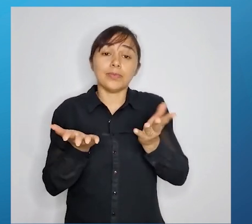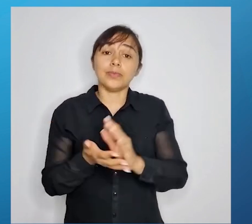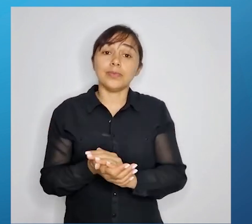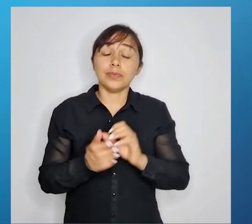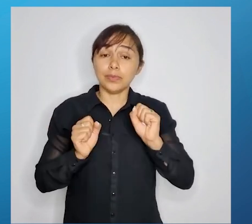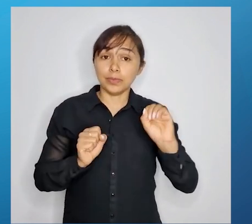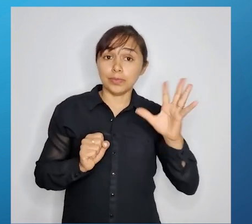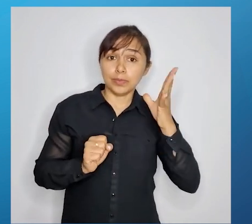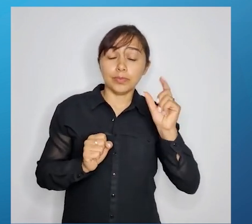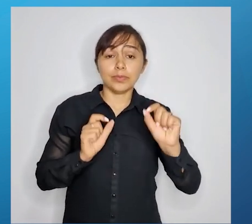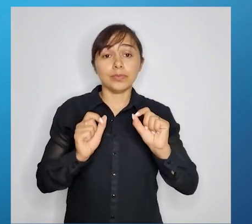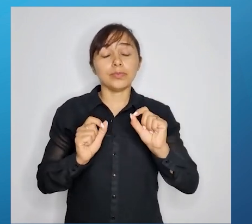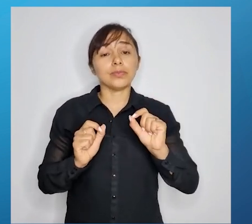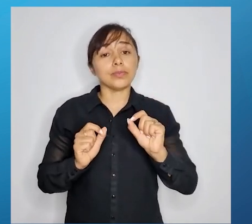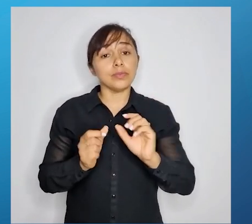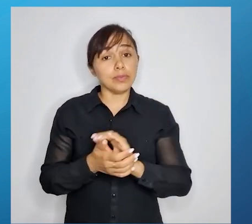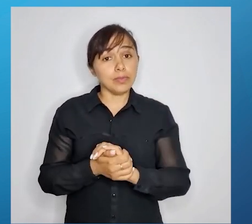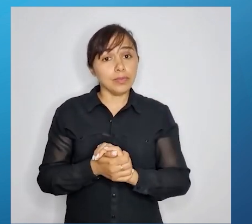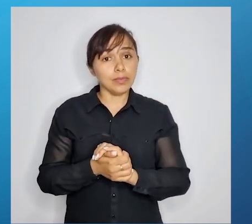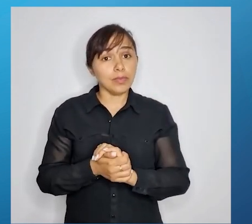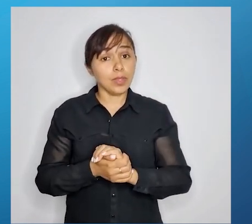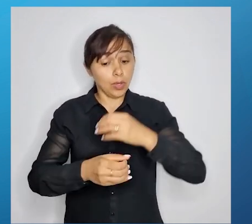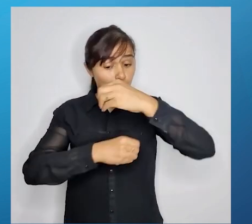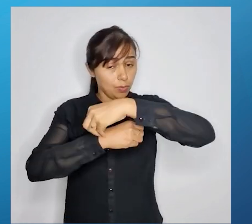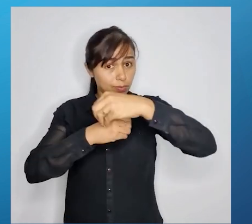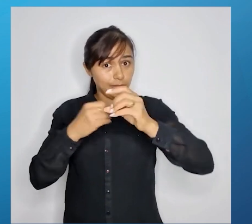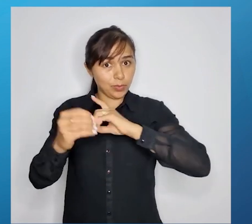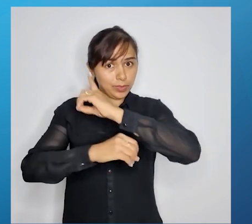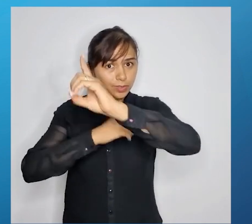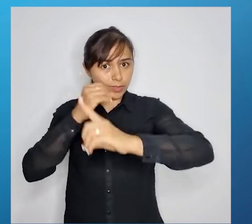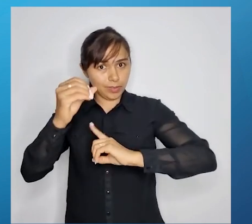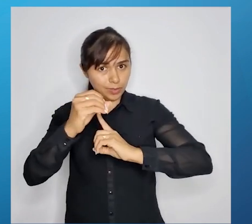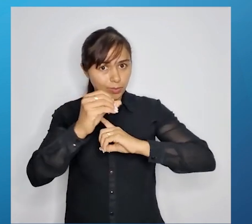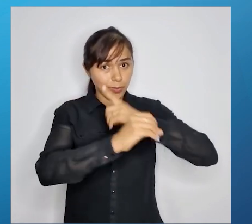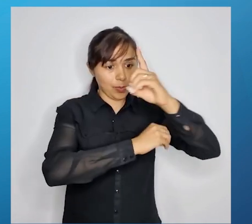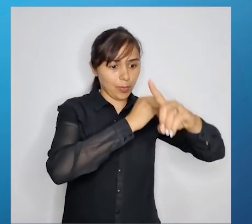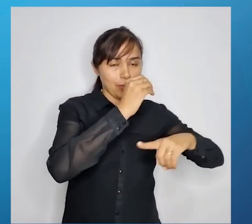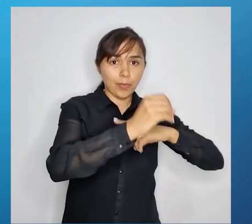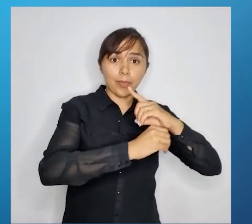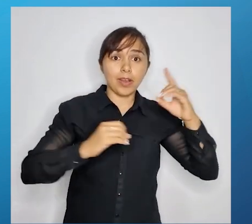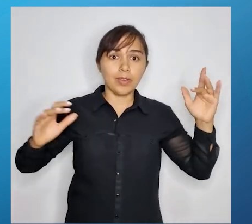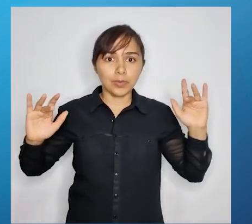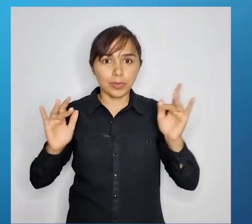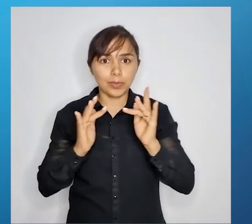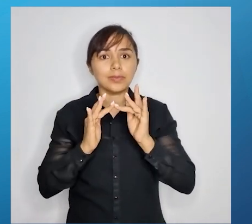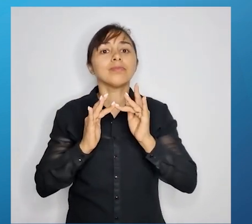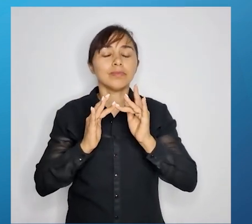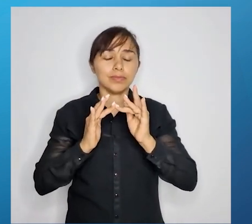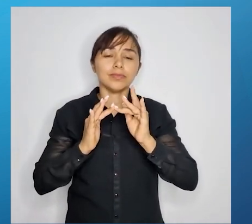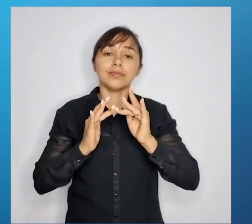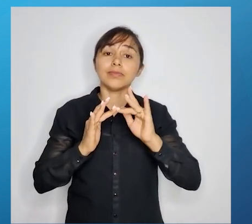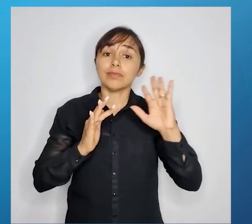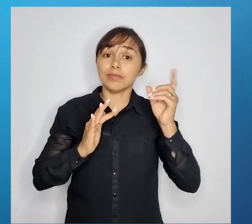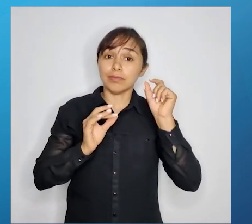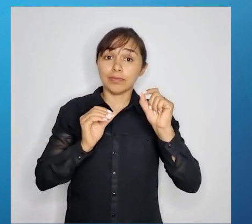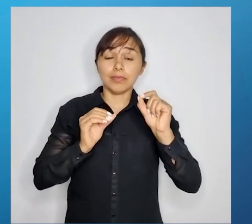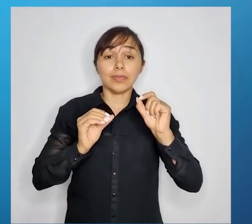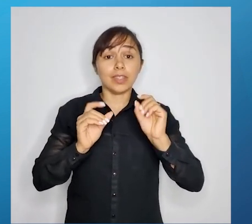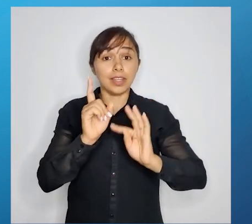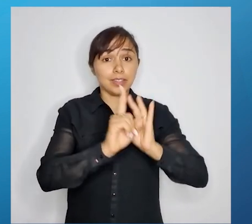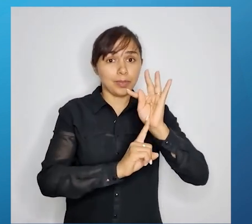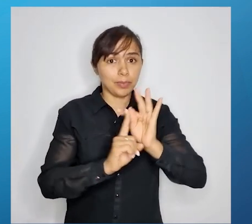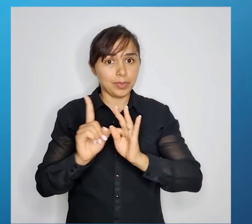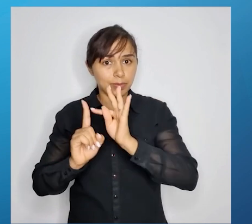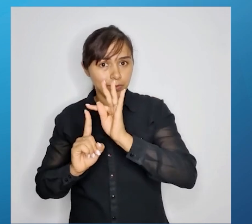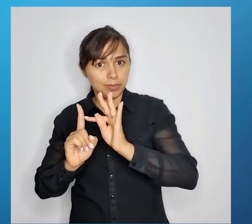a temperaturas diferentes. Os átomos se colidem e transferem energia um para o outro. Justamente por causa dessa agitação, a